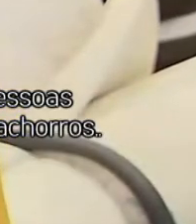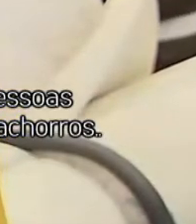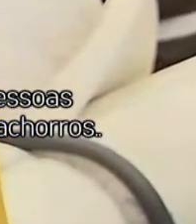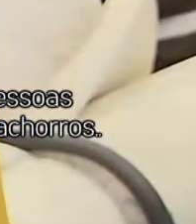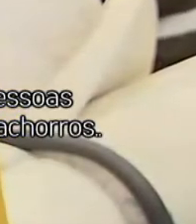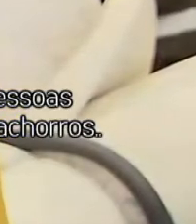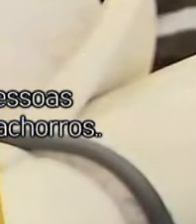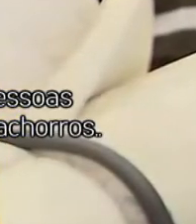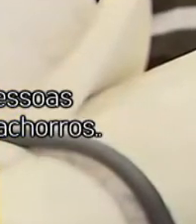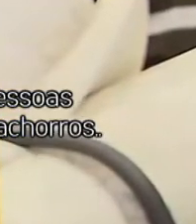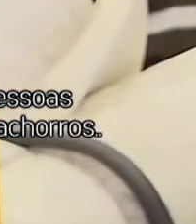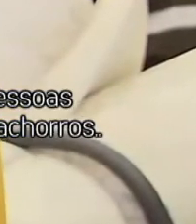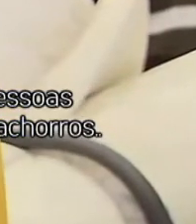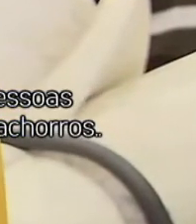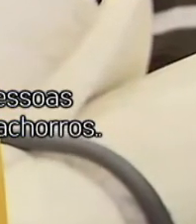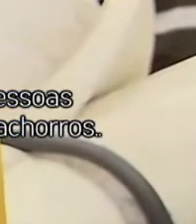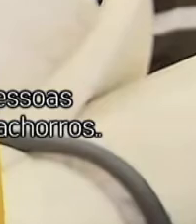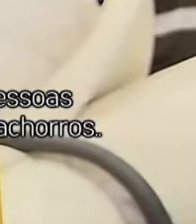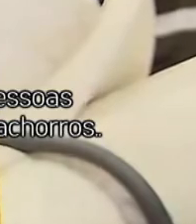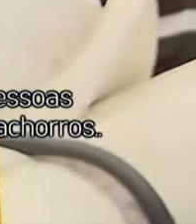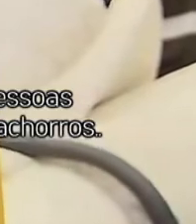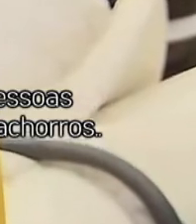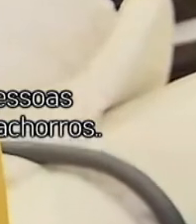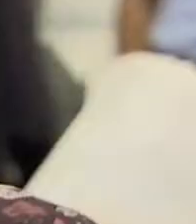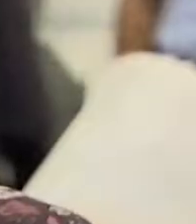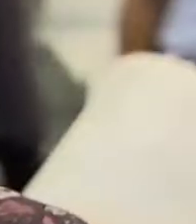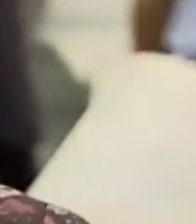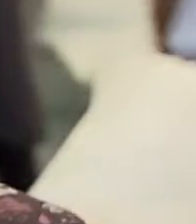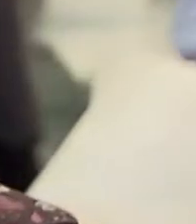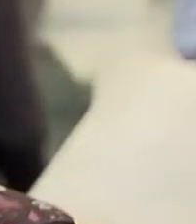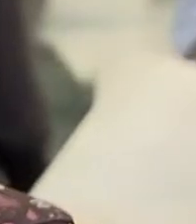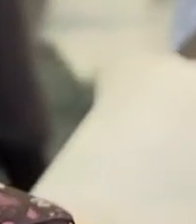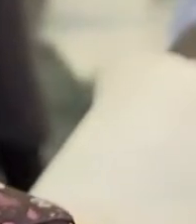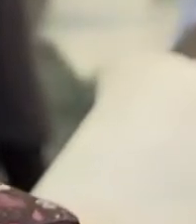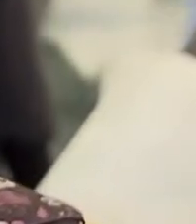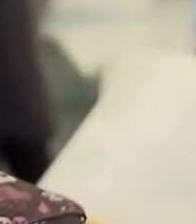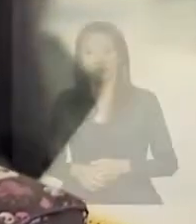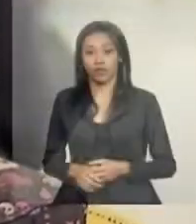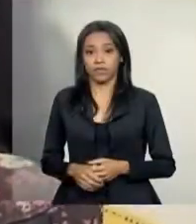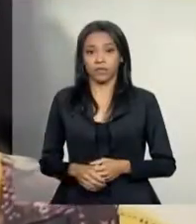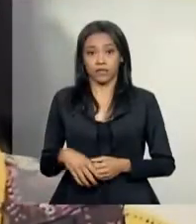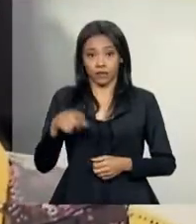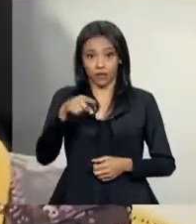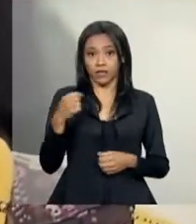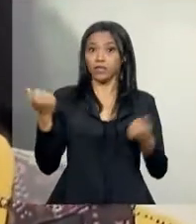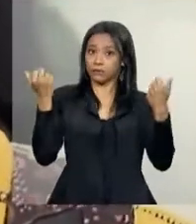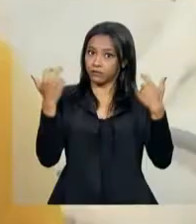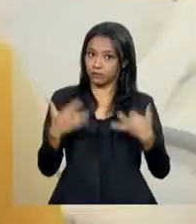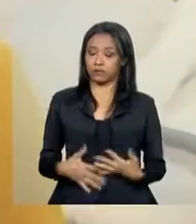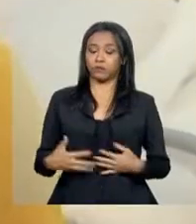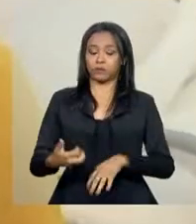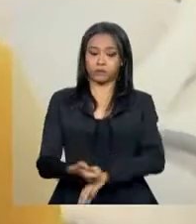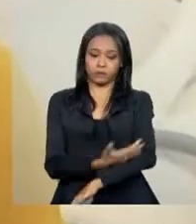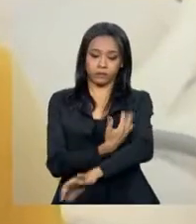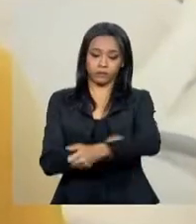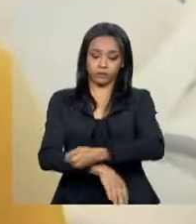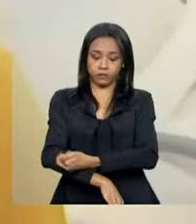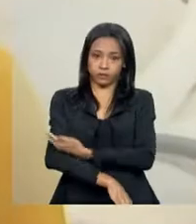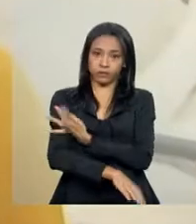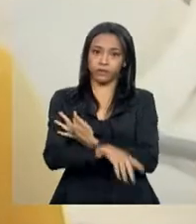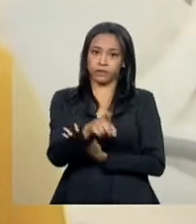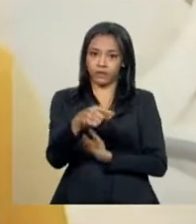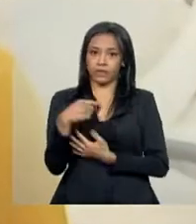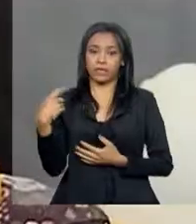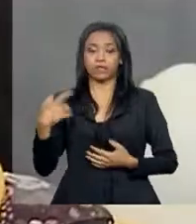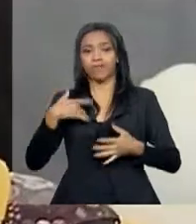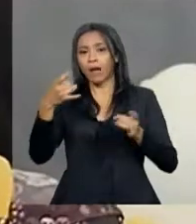gente muriéndose de hambre nas calles, comendo animais e comendo perros. O relato de Oswaldo emociona. O pedreiro se viu obrigado a